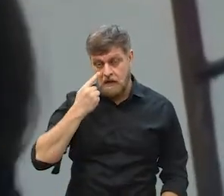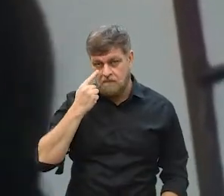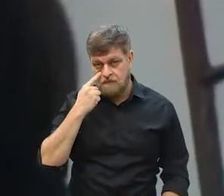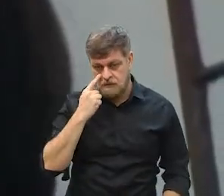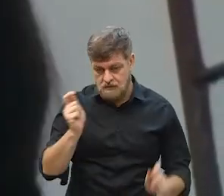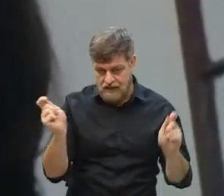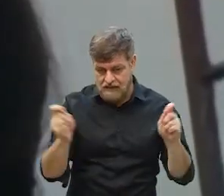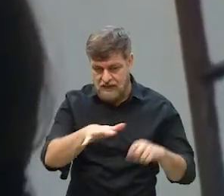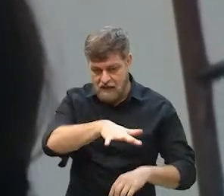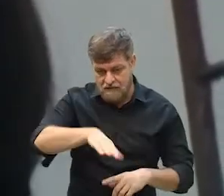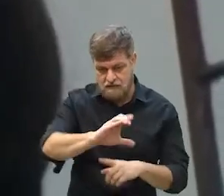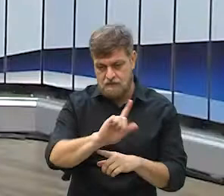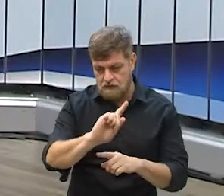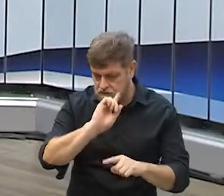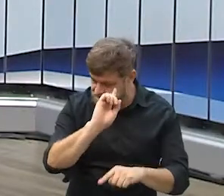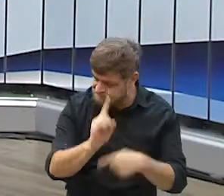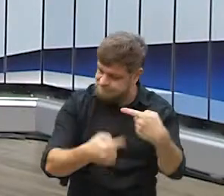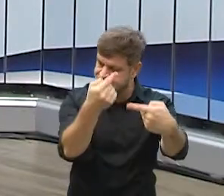de melhoria.